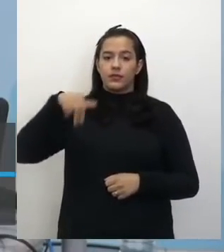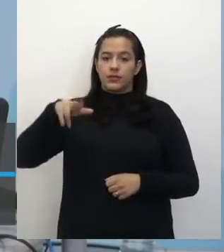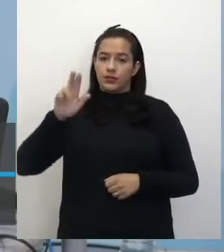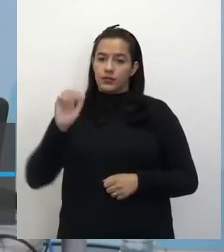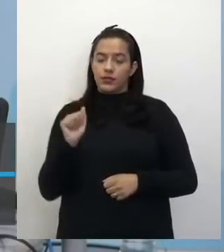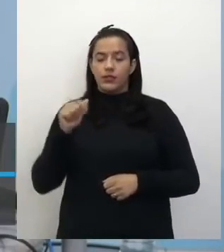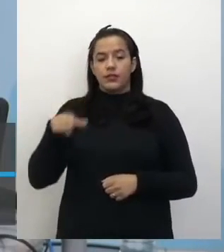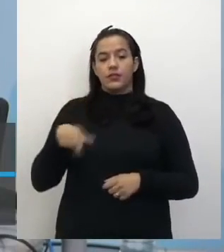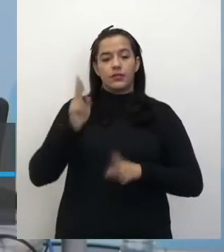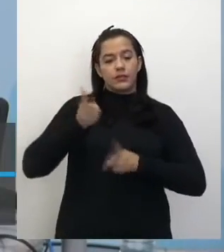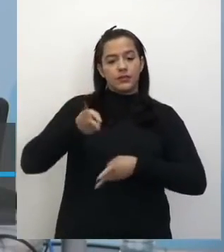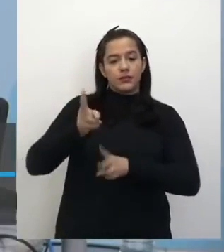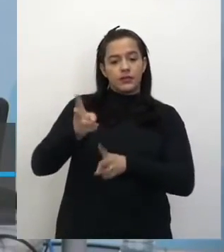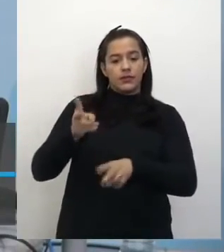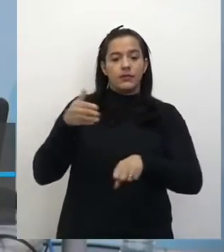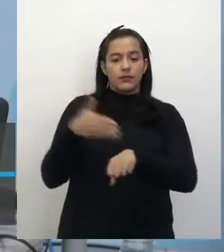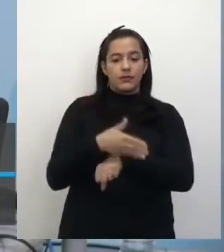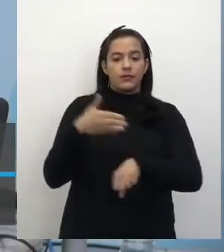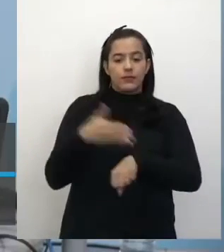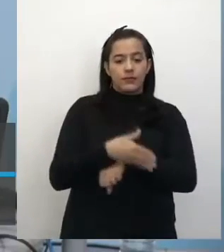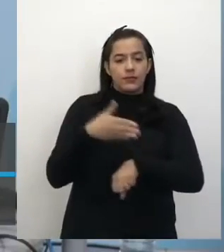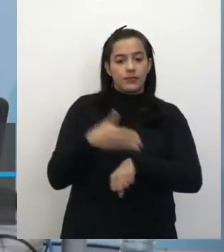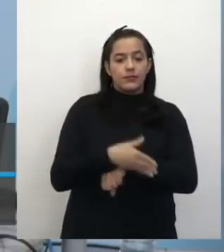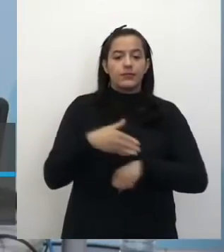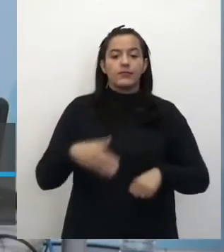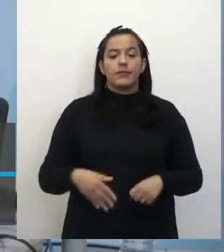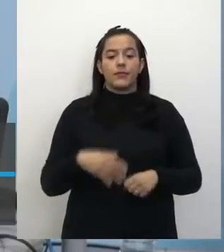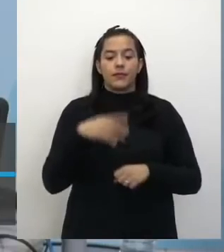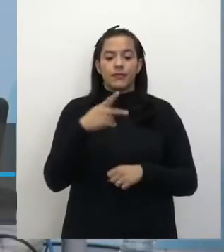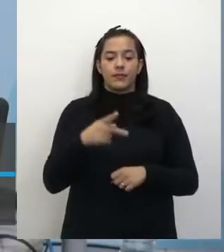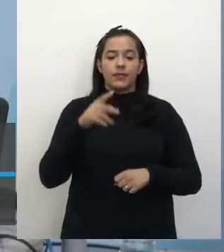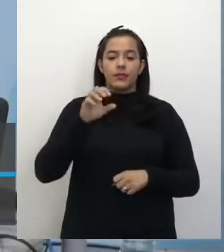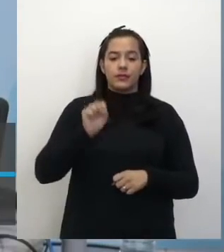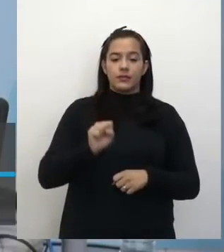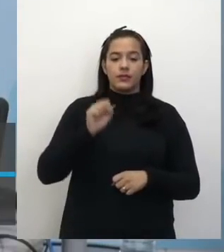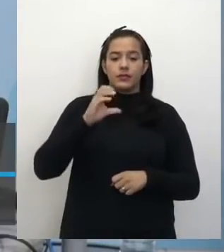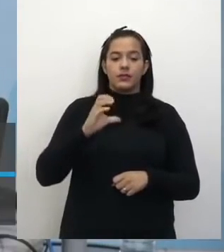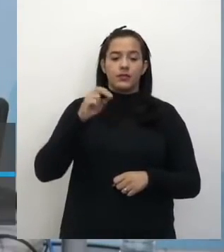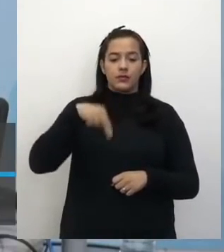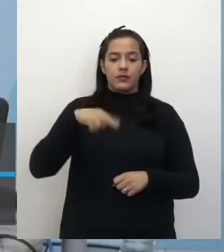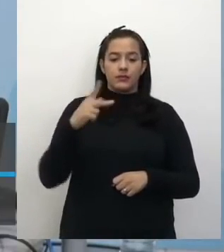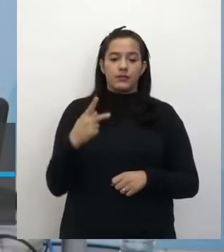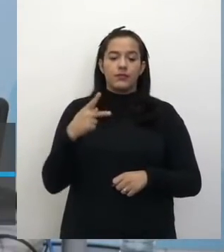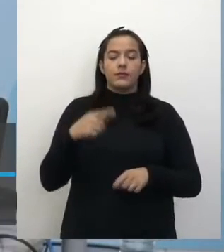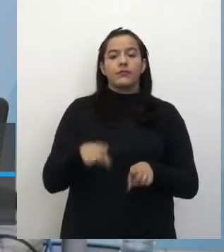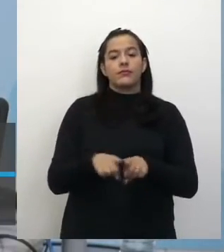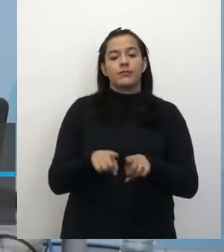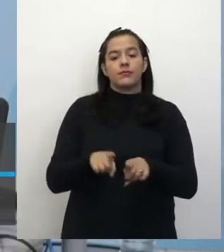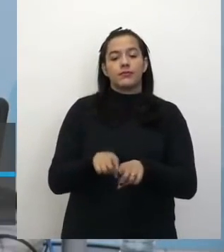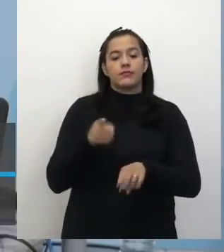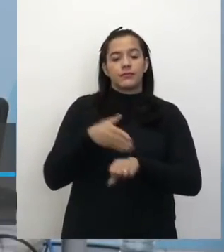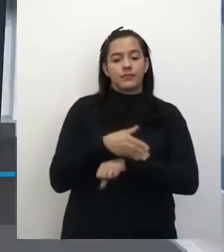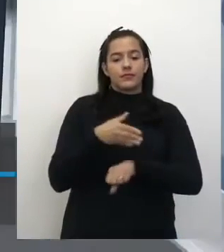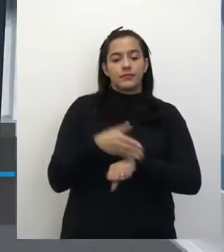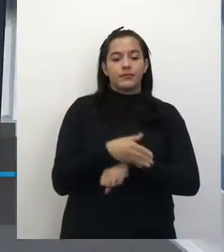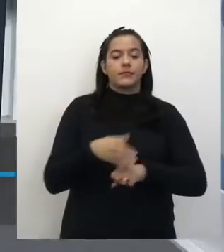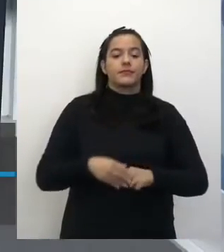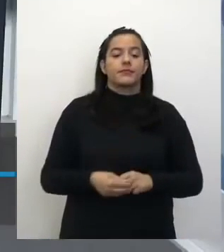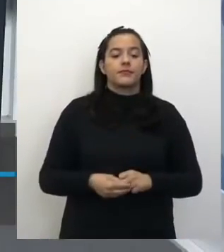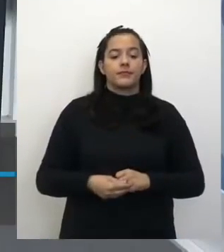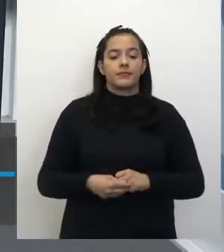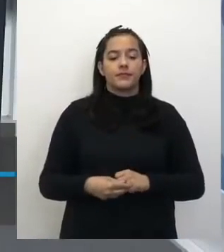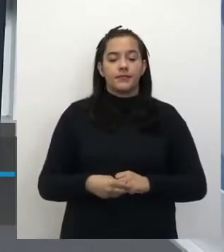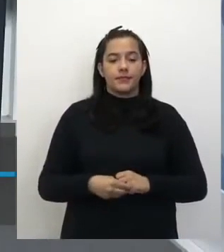mandando um oi, ela sempre participa, né? Geralmente PCNP a gente não encontra aqui, né? Só o Legal, professor. que bacana. Beleza? E é isso mesmo, né?